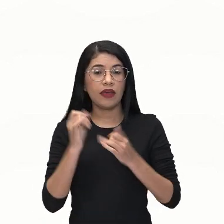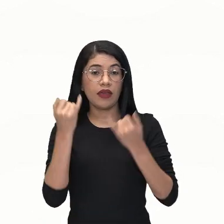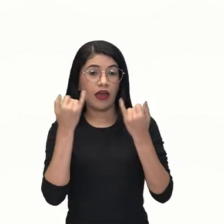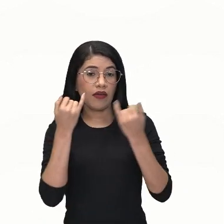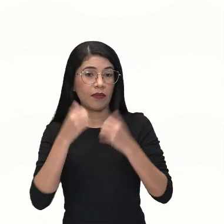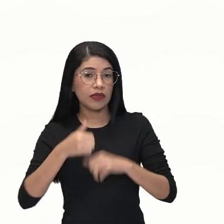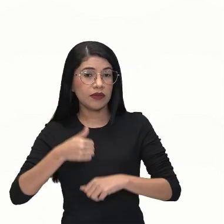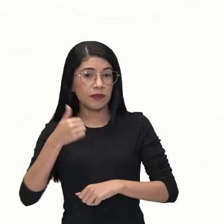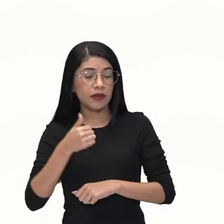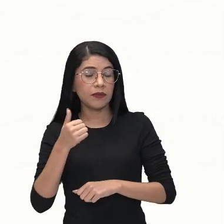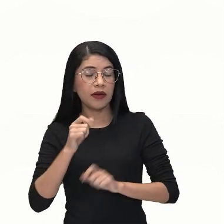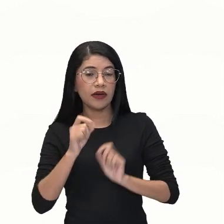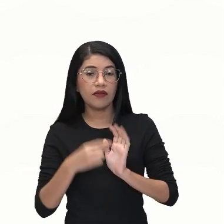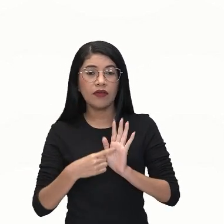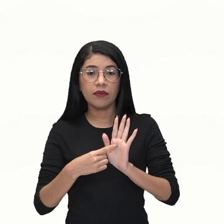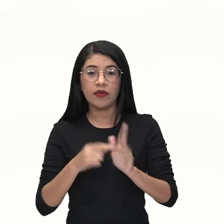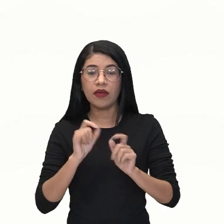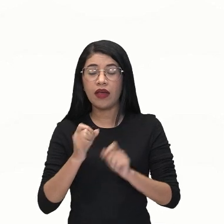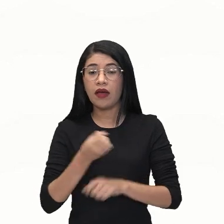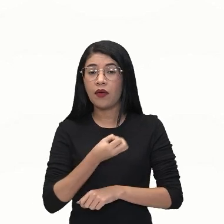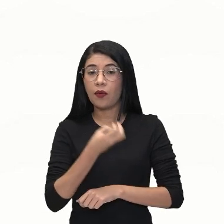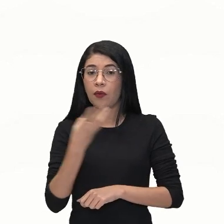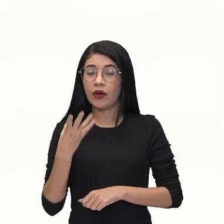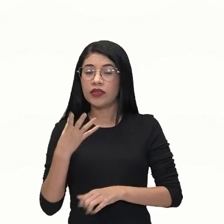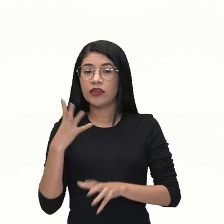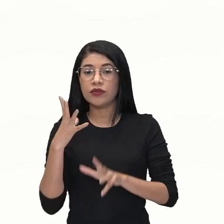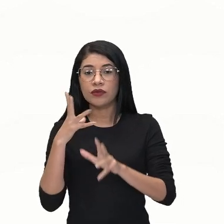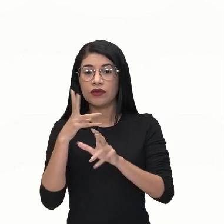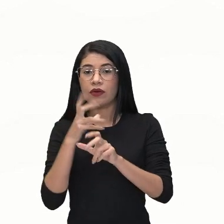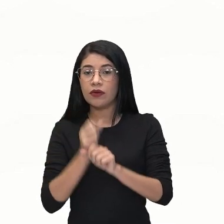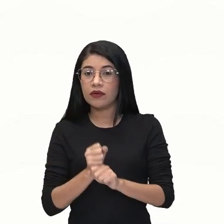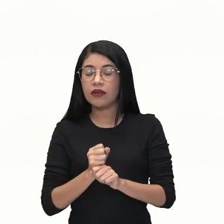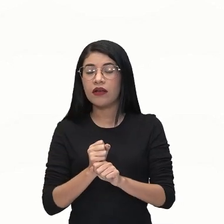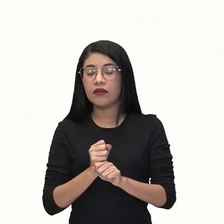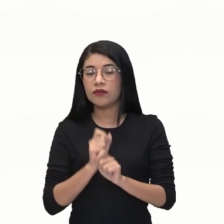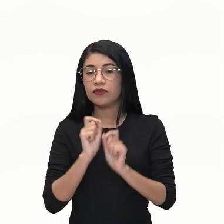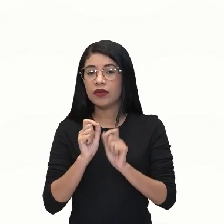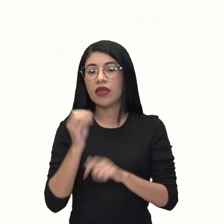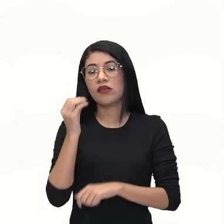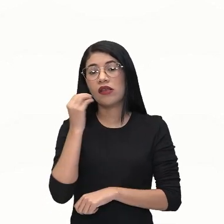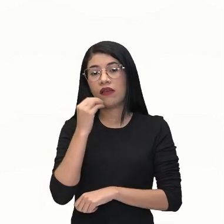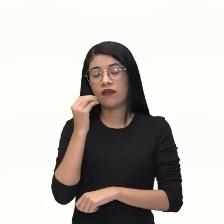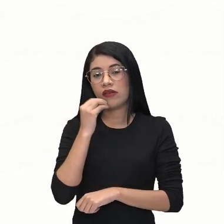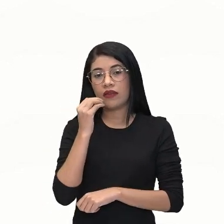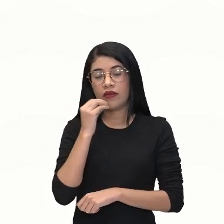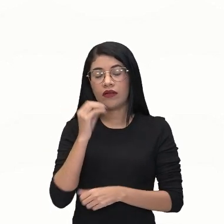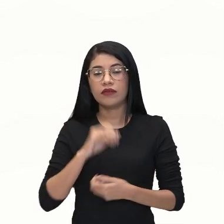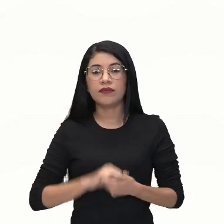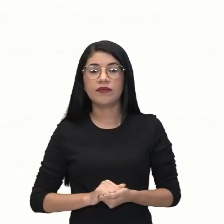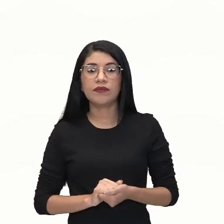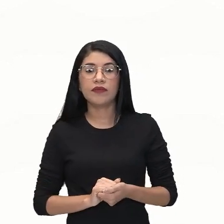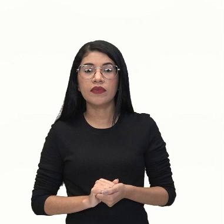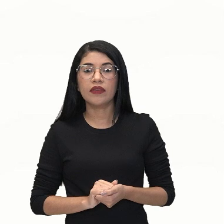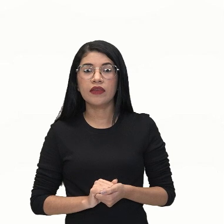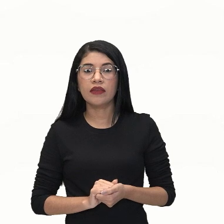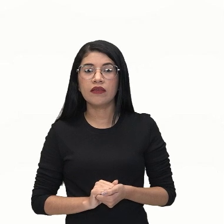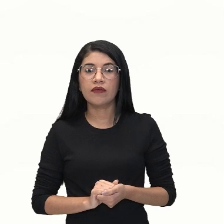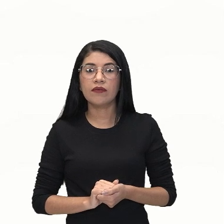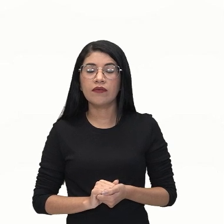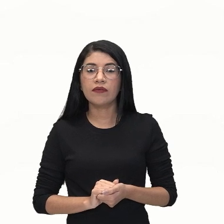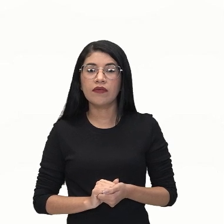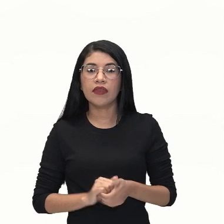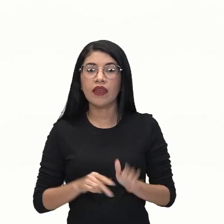informação dada é em relação à quantidade de parafusos defeituosos, que nesse caso é igual